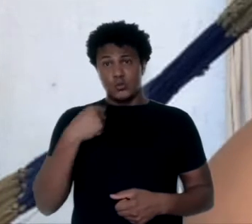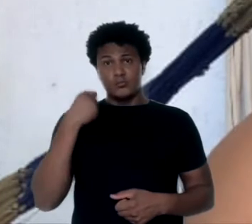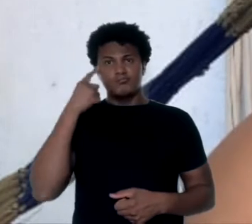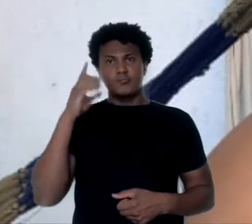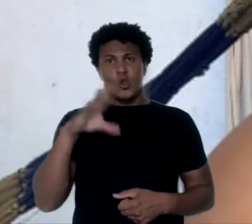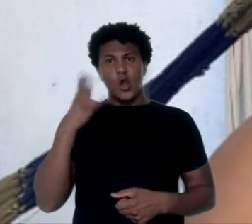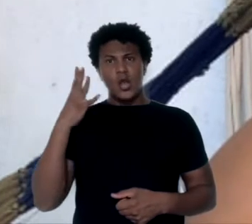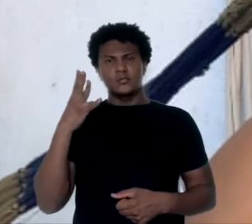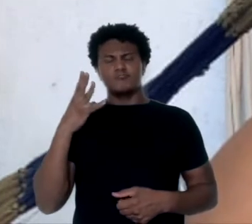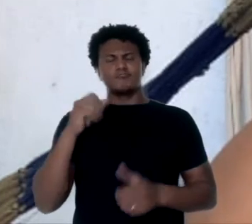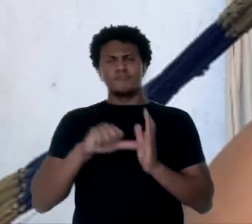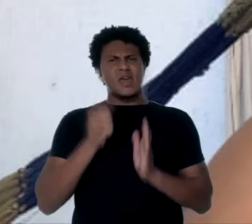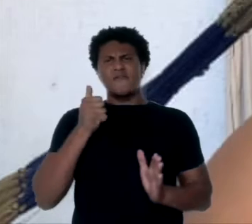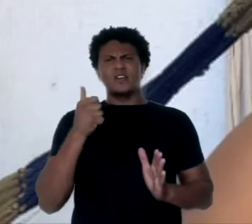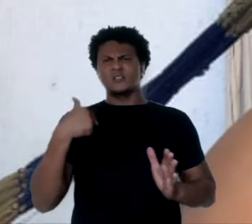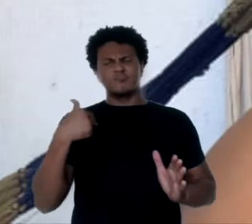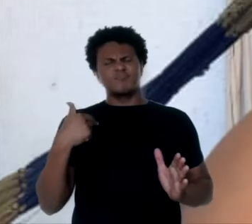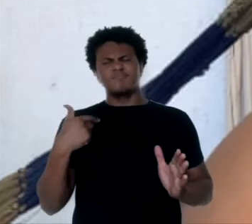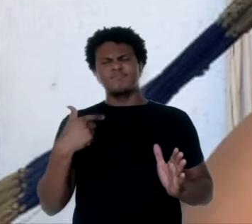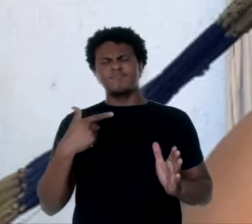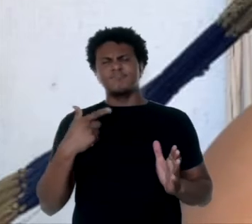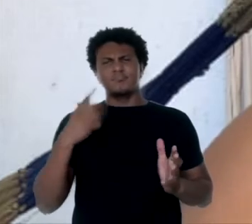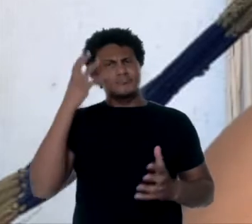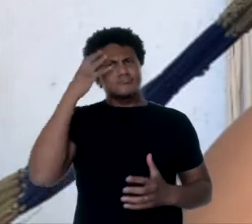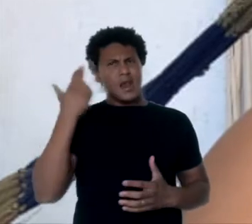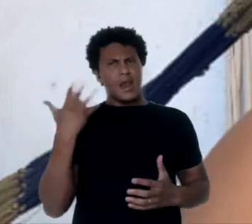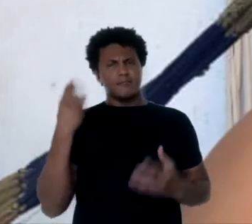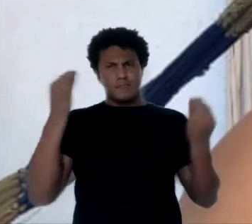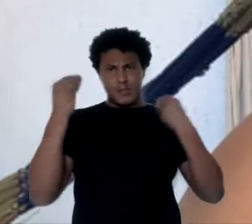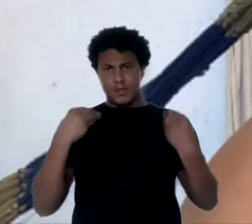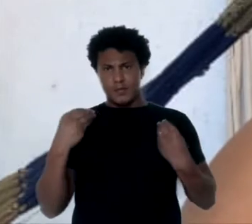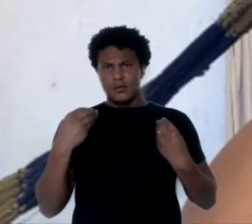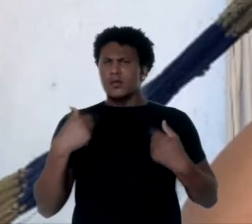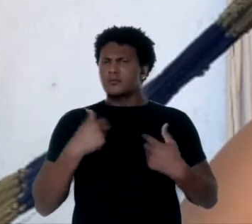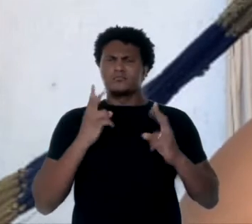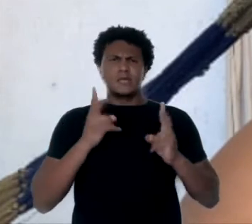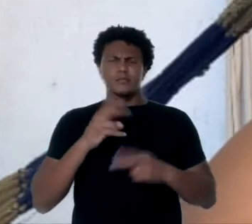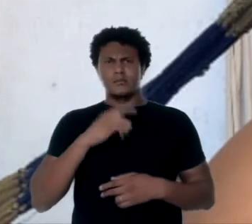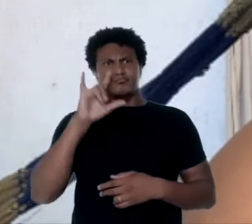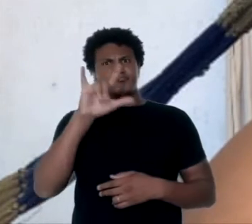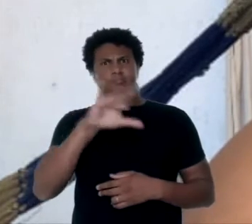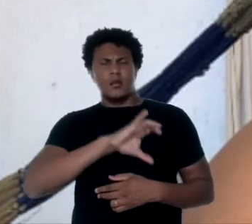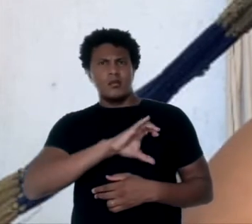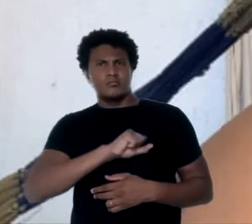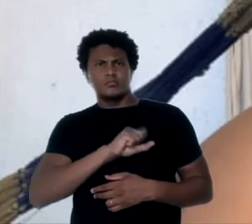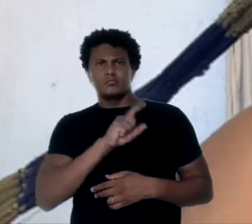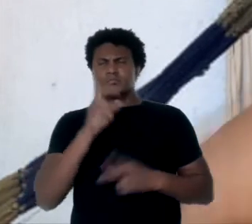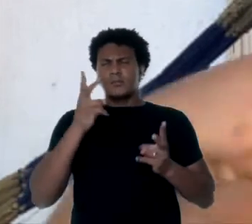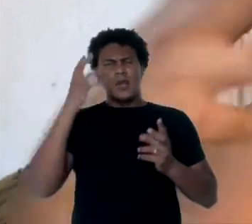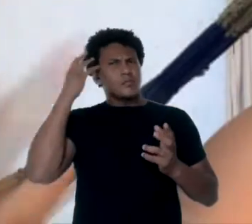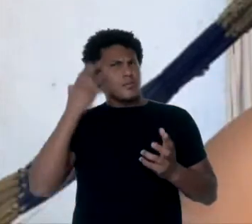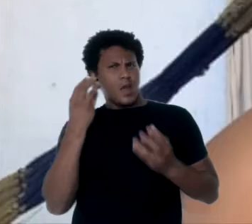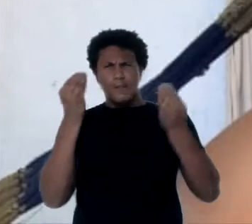coragem de me montar pela primeira vez. Eu sempre fui muito apaixonado pela arte drag, eu gostei sempre